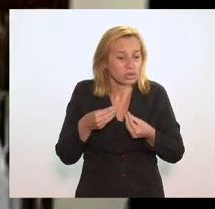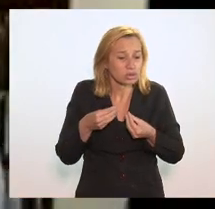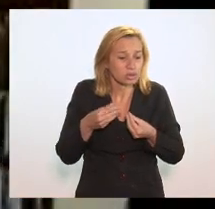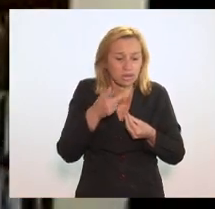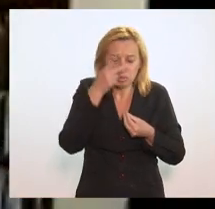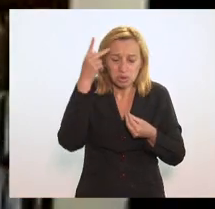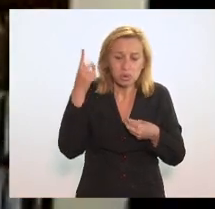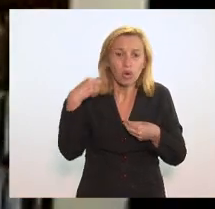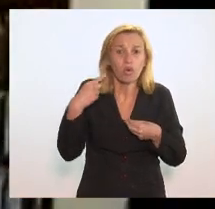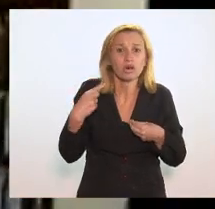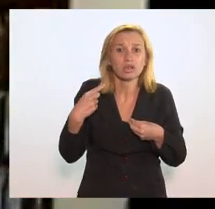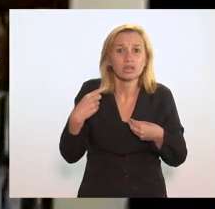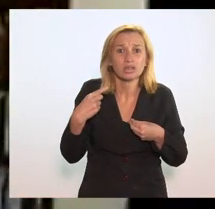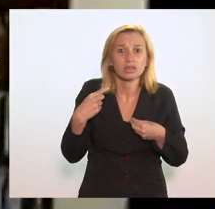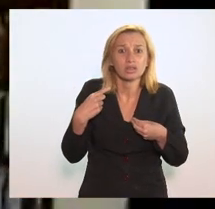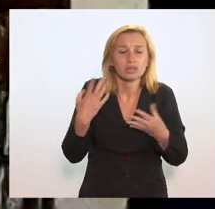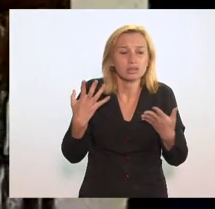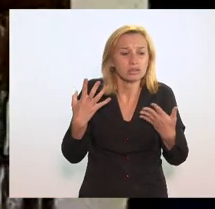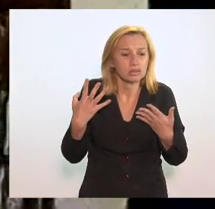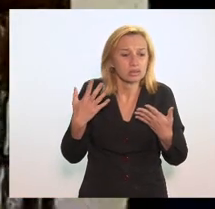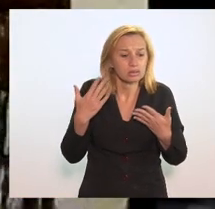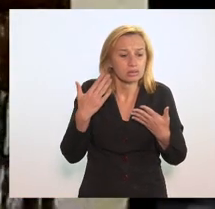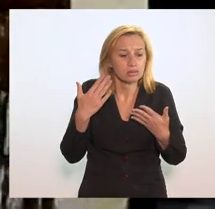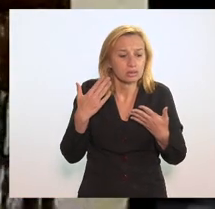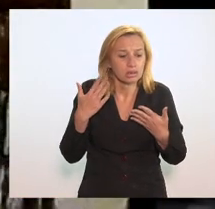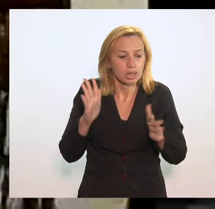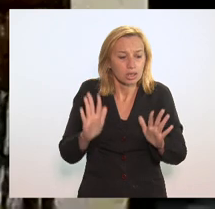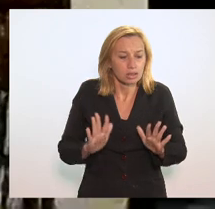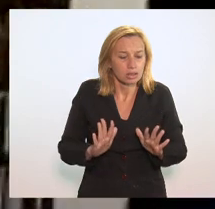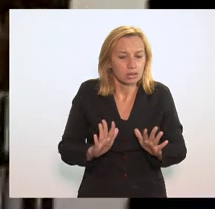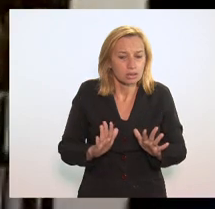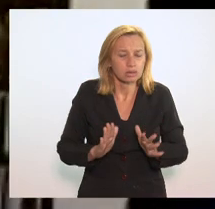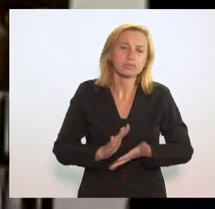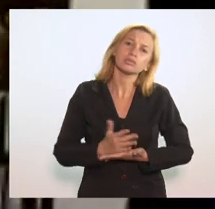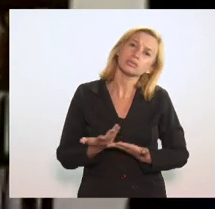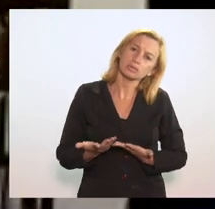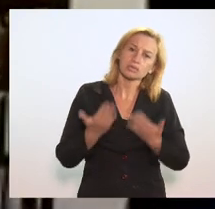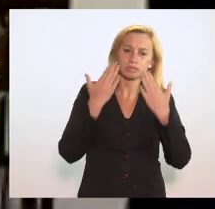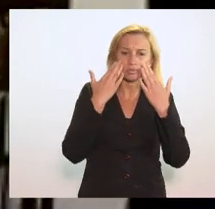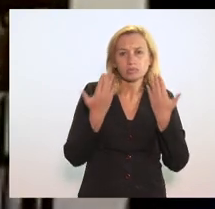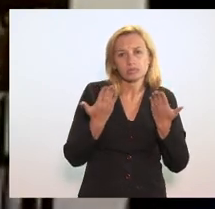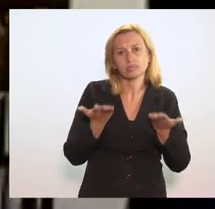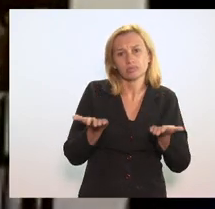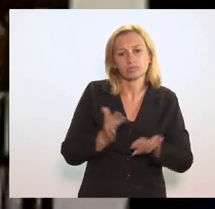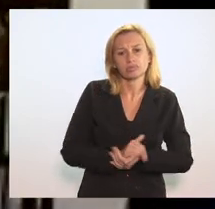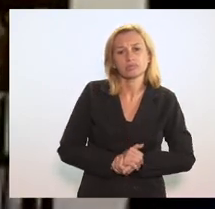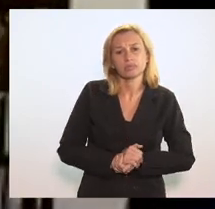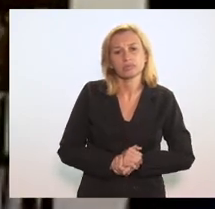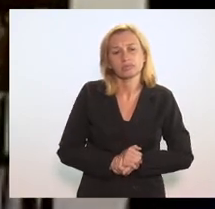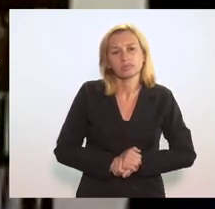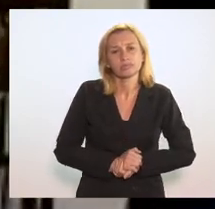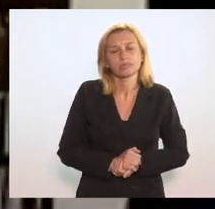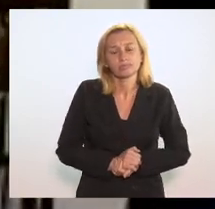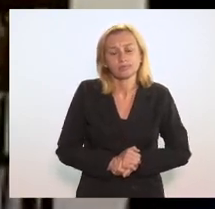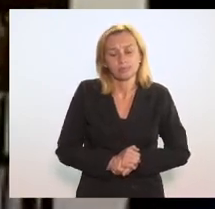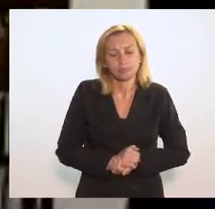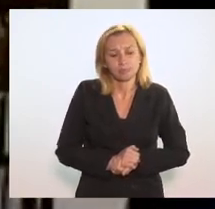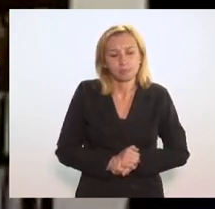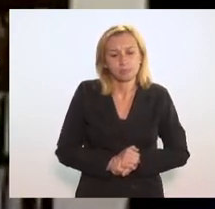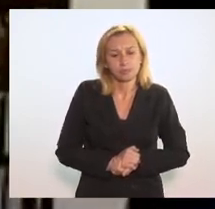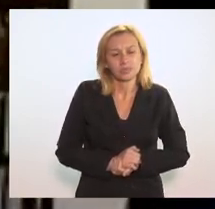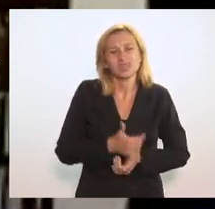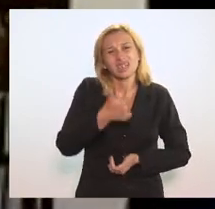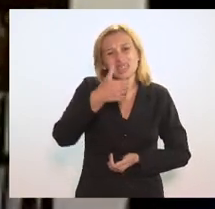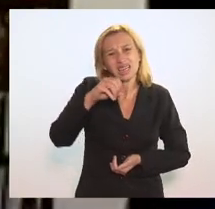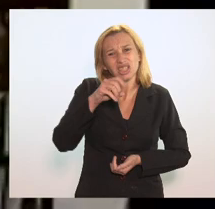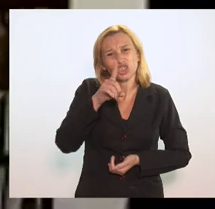coloco, se o entendimento a predominar passará a ser este. Daqui a